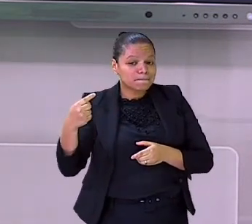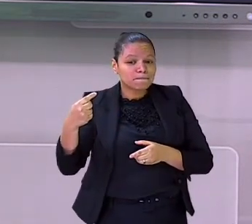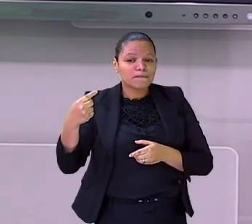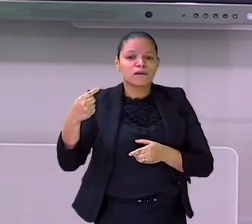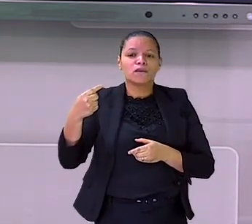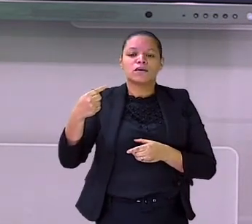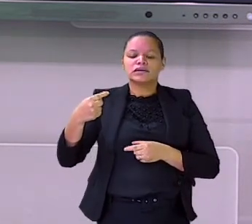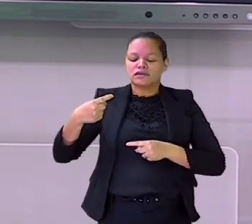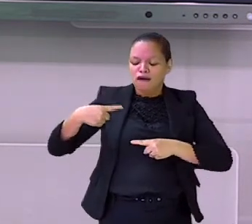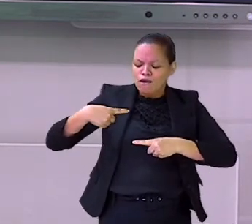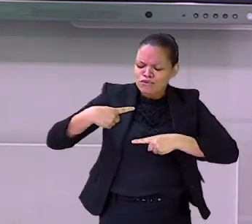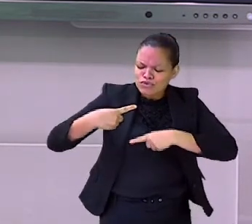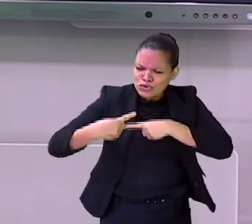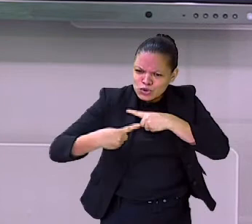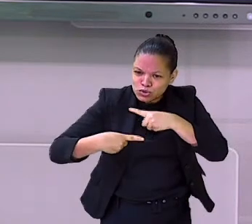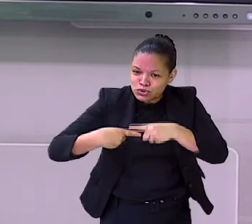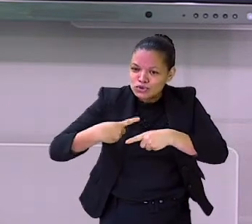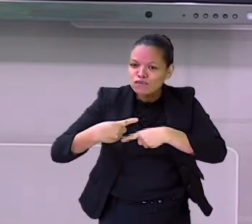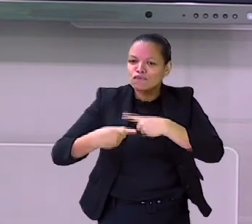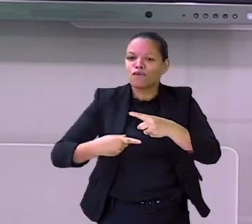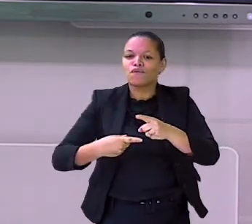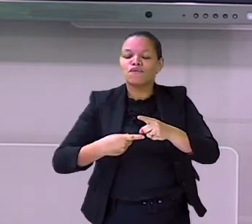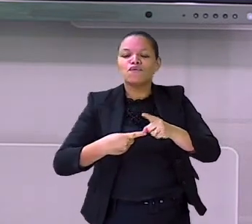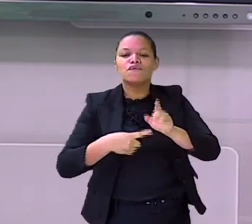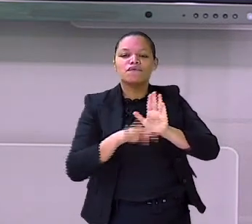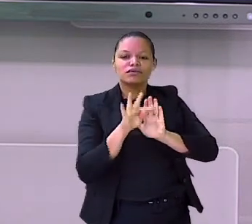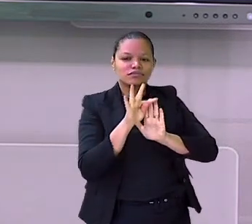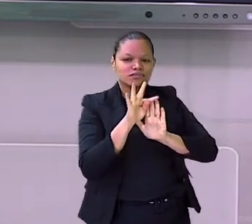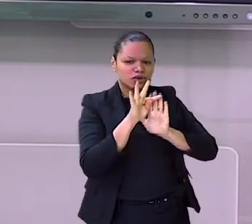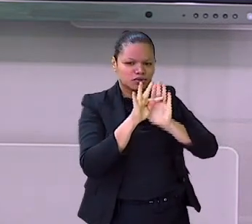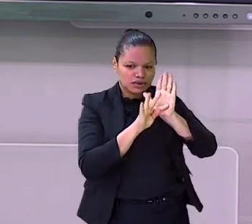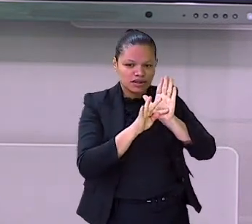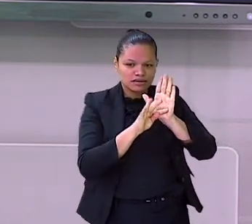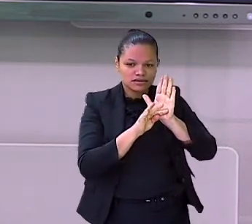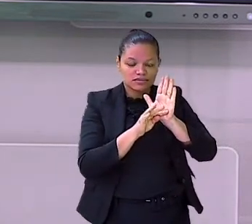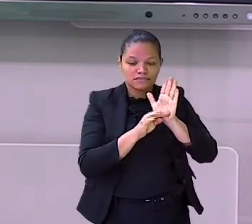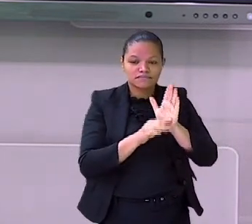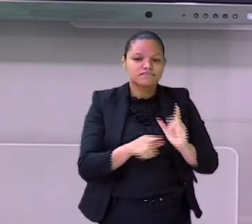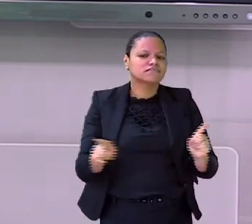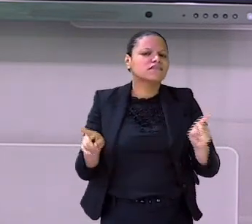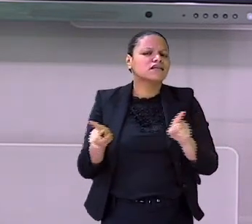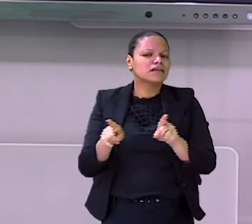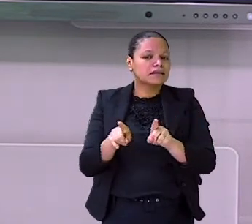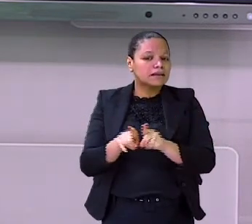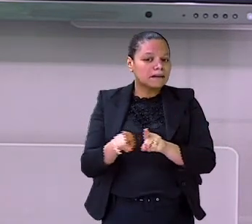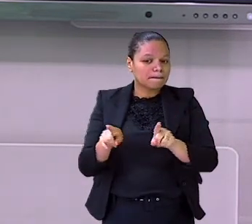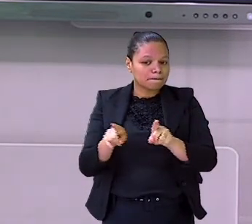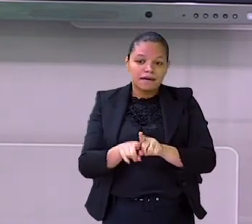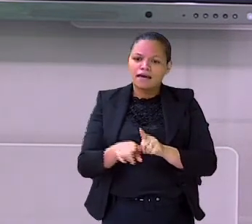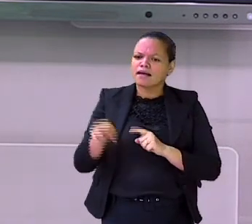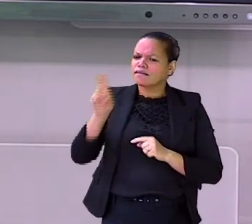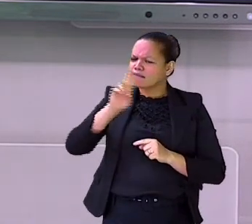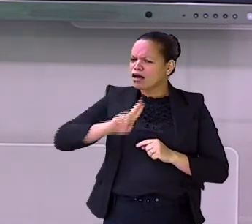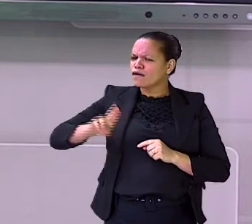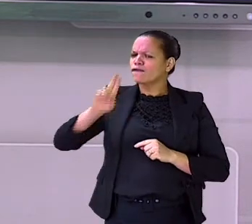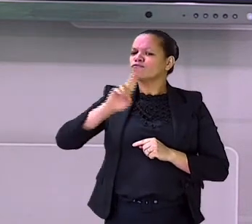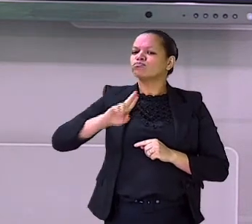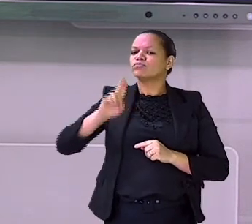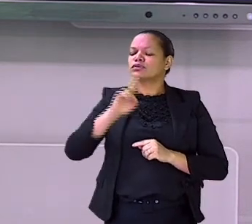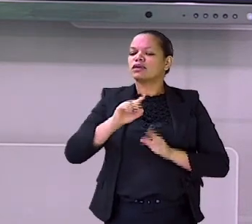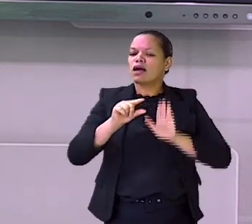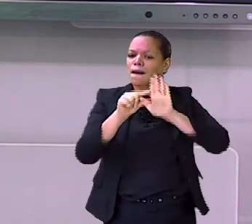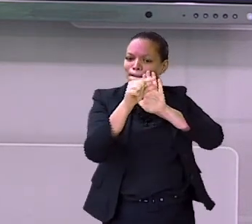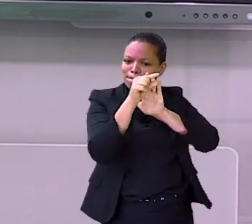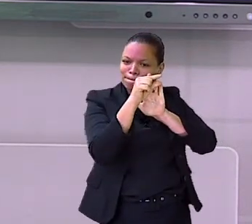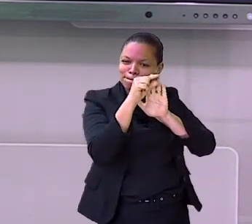modo geral, essa feira. Os parágrafos, professora? Pois é. Aí, quando você apresenta,